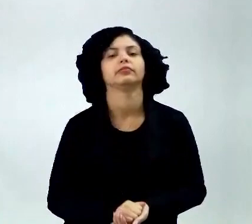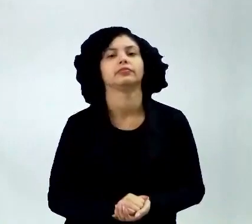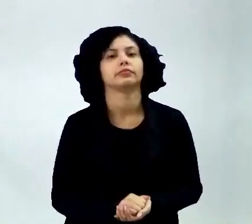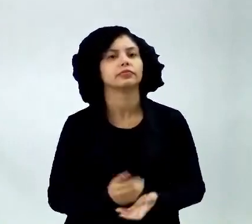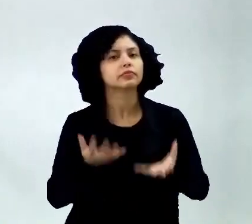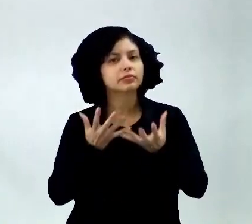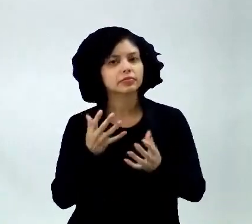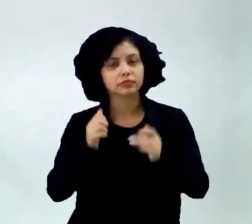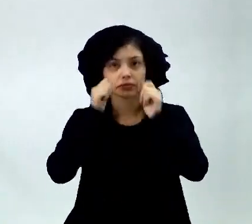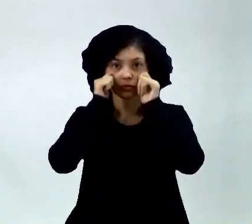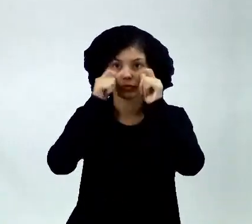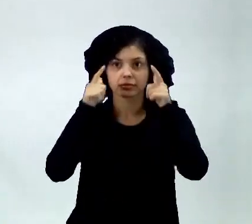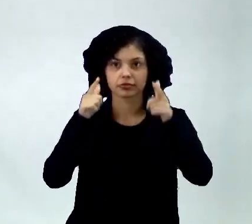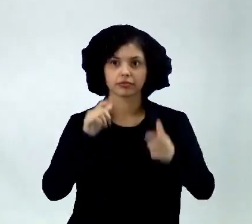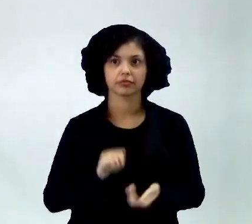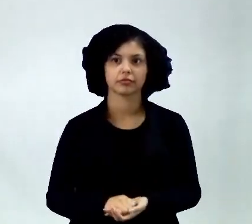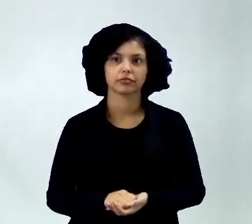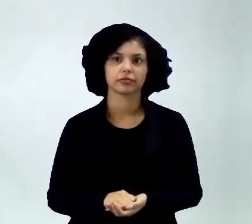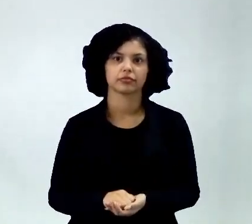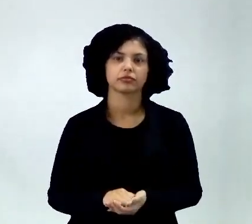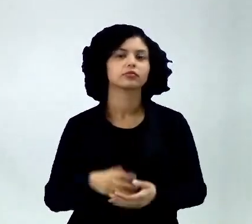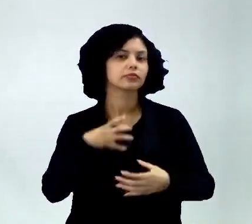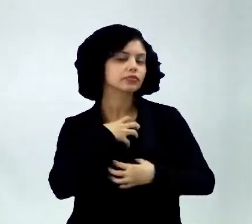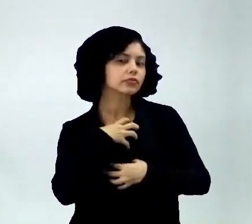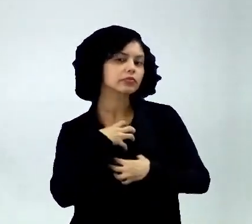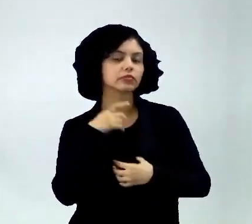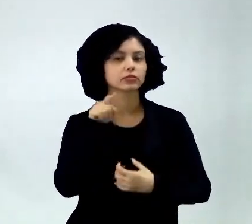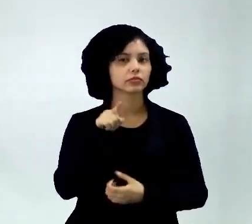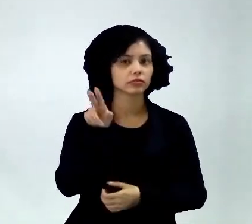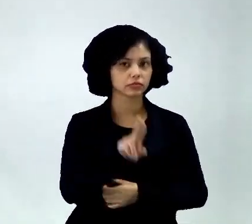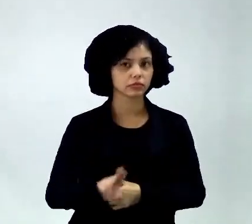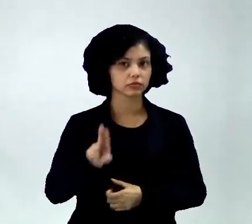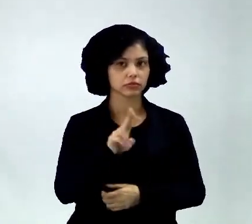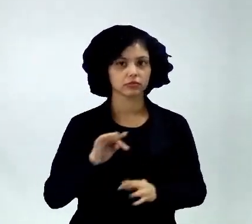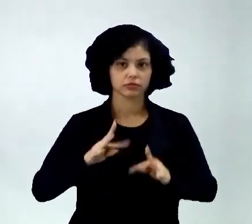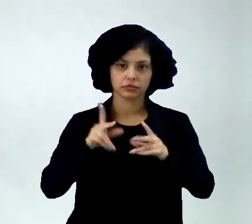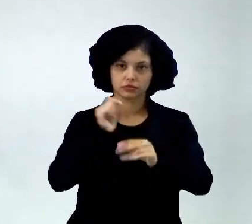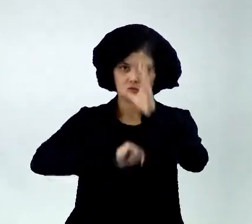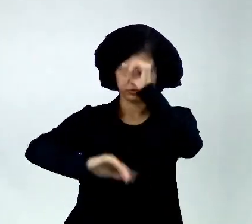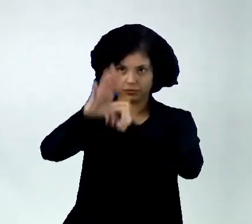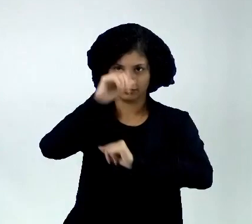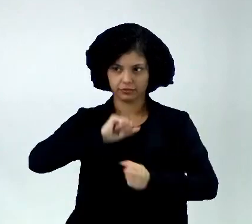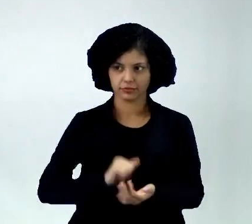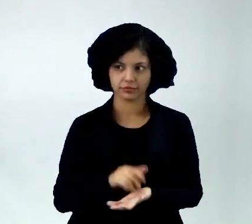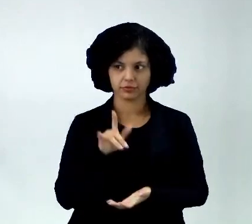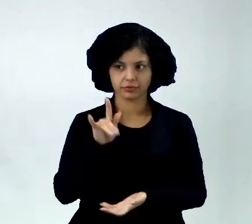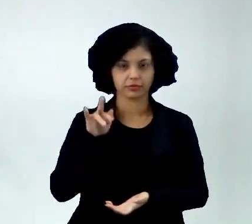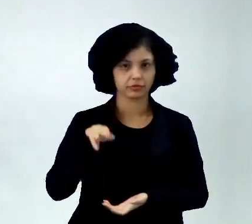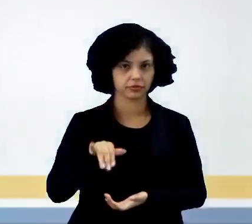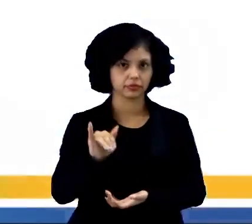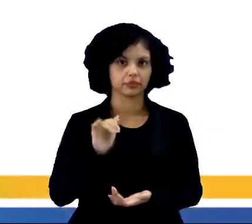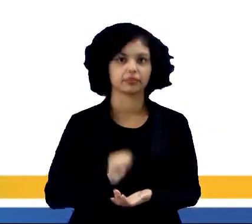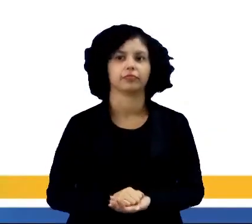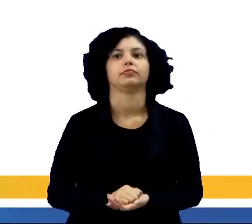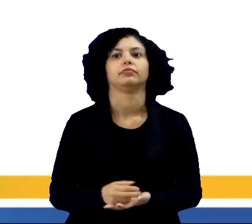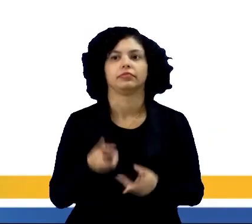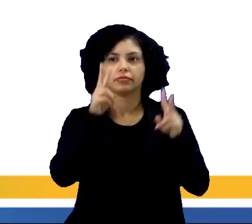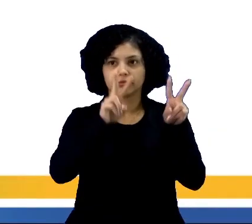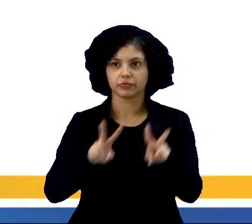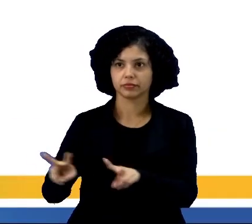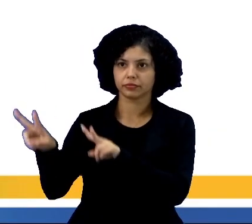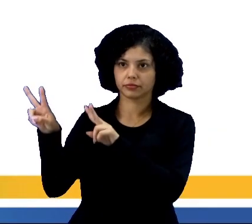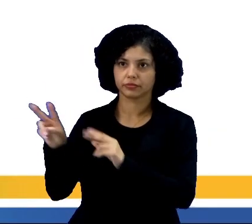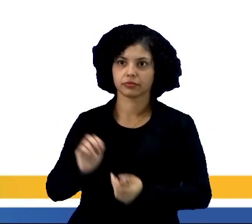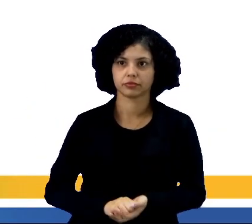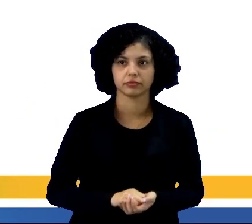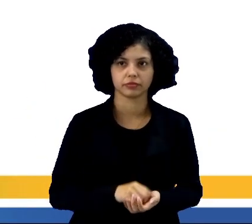quero que vocês com muita atenção agora, porque é o momento de vocês utilizarem todo esse conhecimento de Grey's Anatomy de vocês, viu? Então foca na tela,